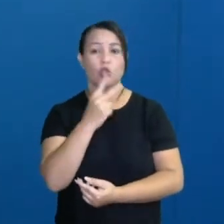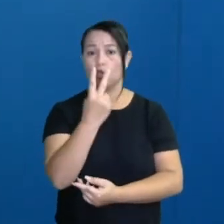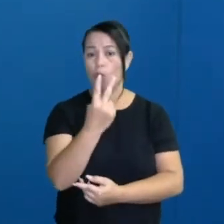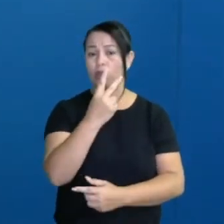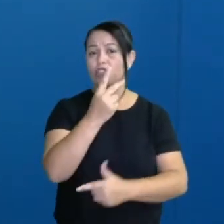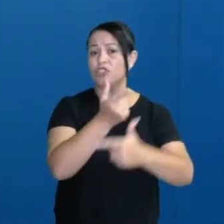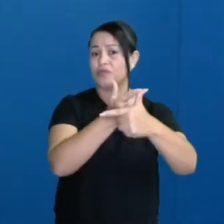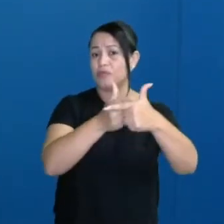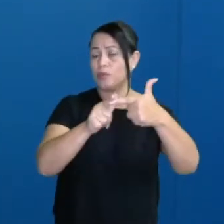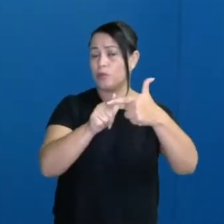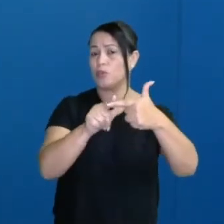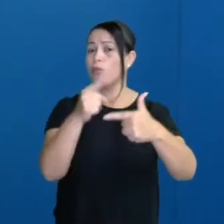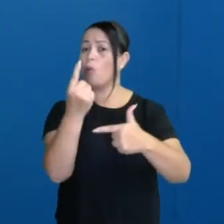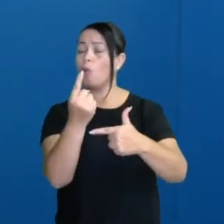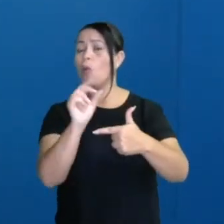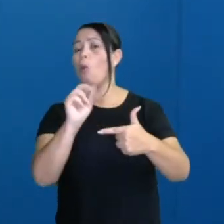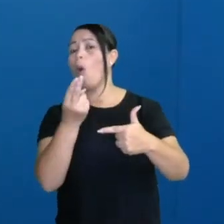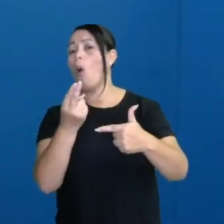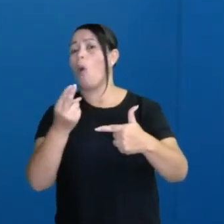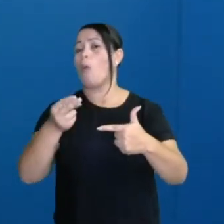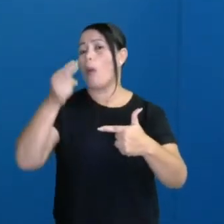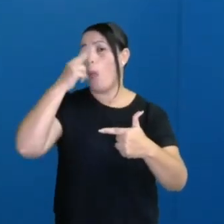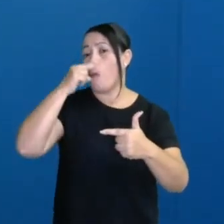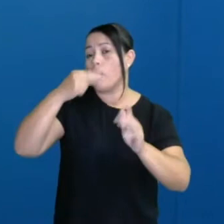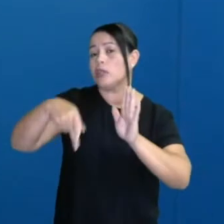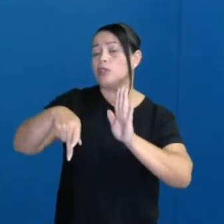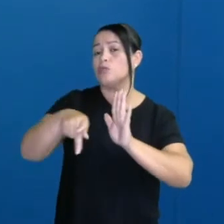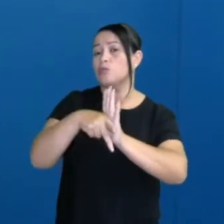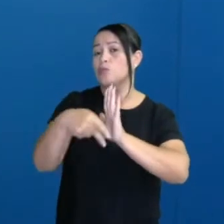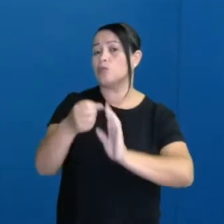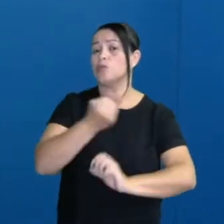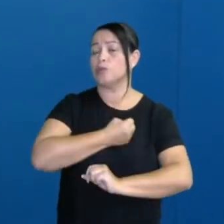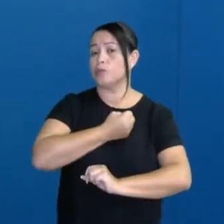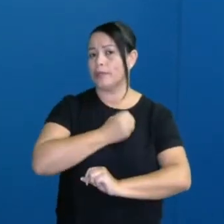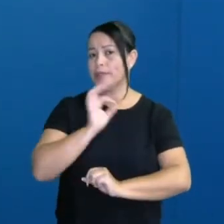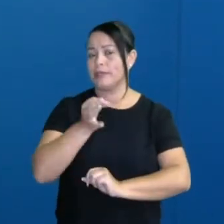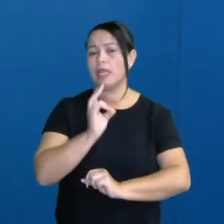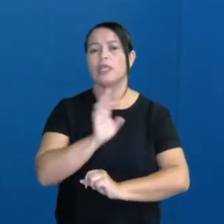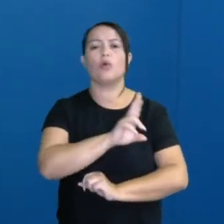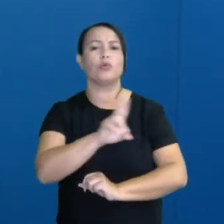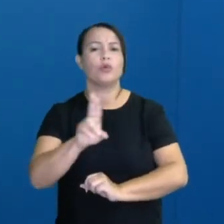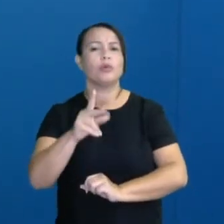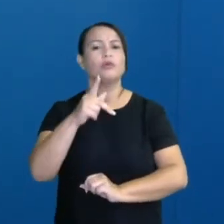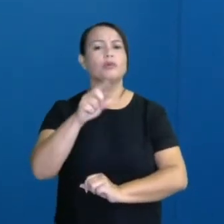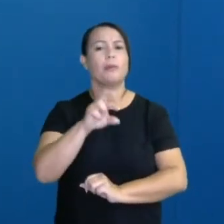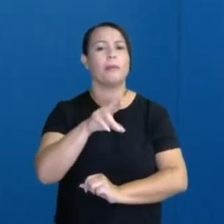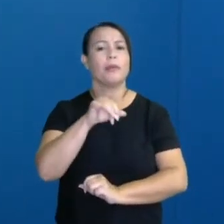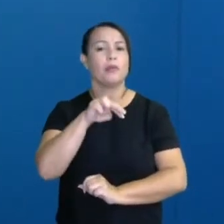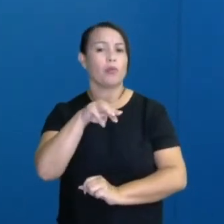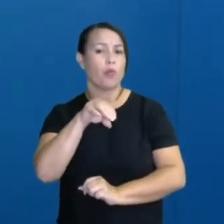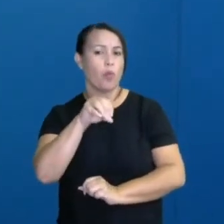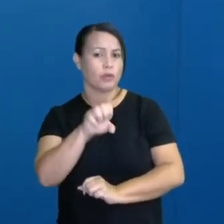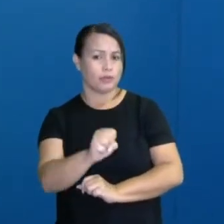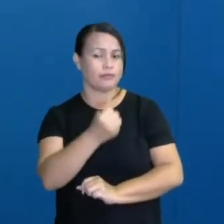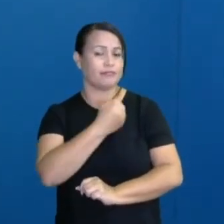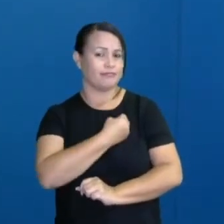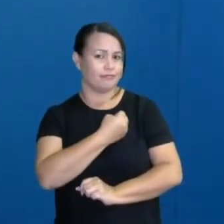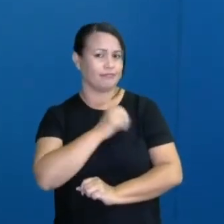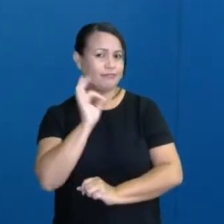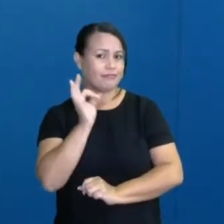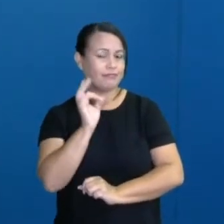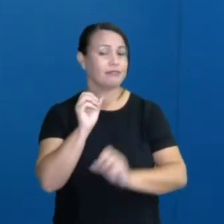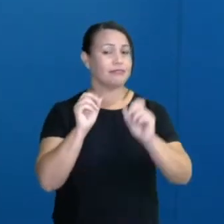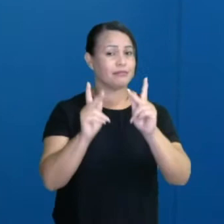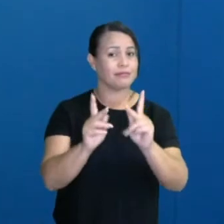divisores. Por 1 e por ele mesmo. Então, esses são chamados de números primos,